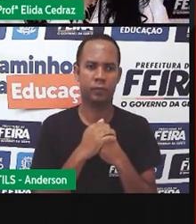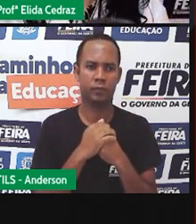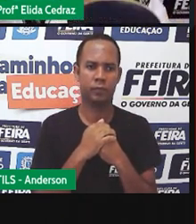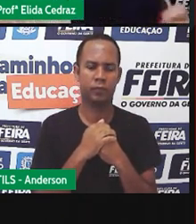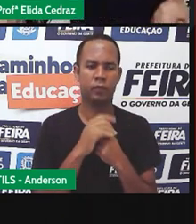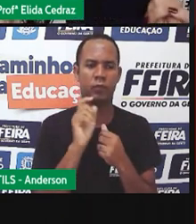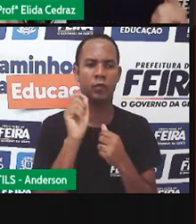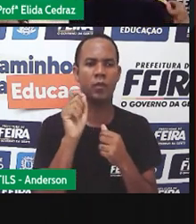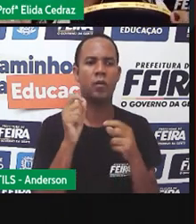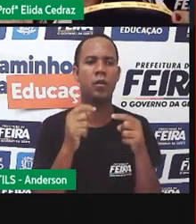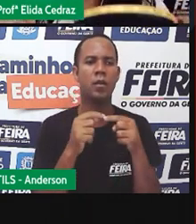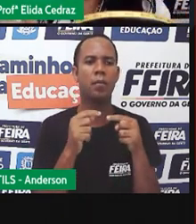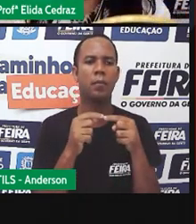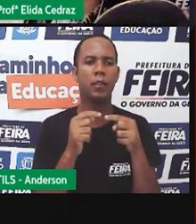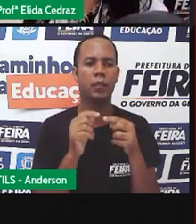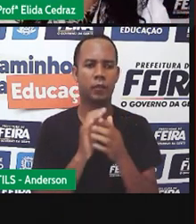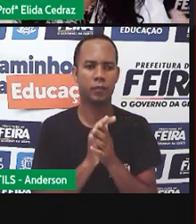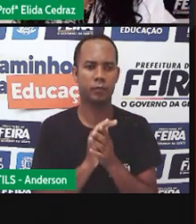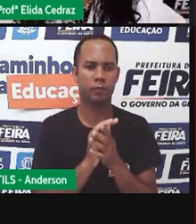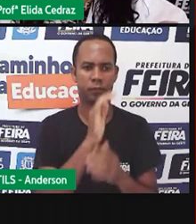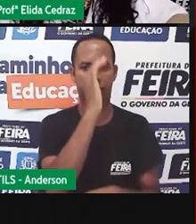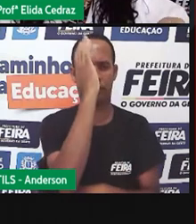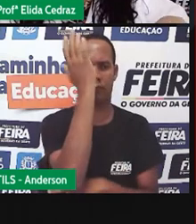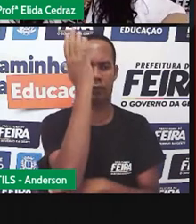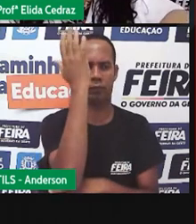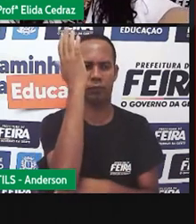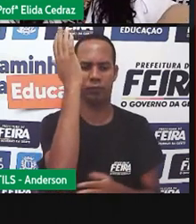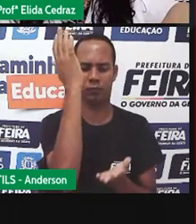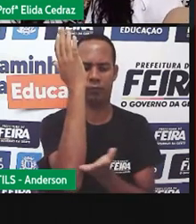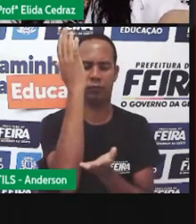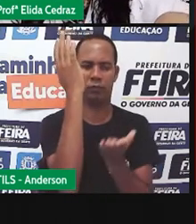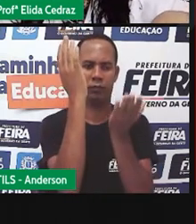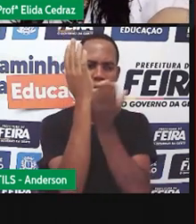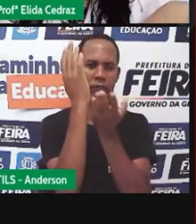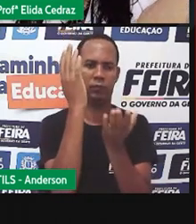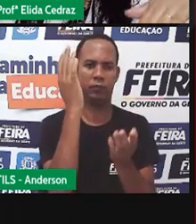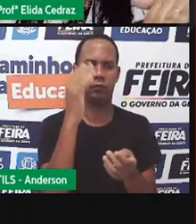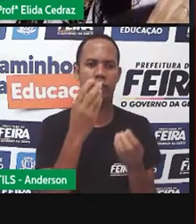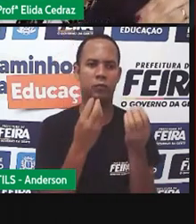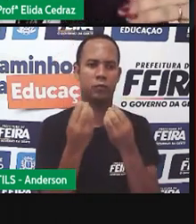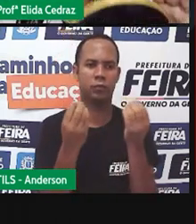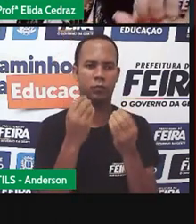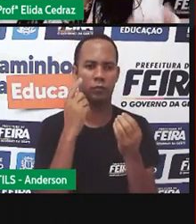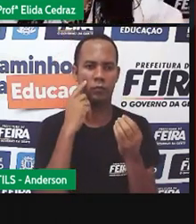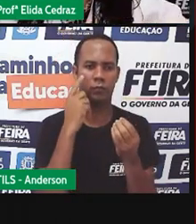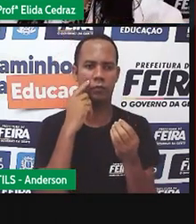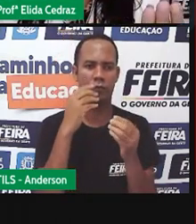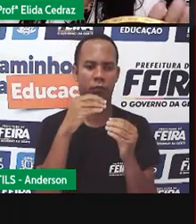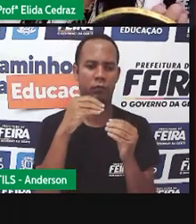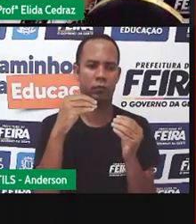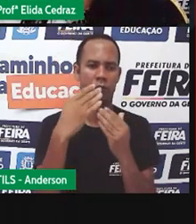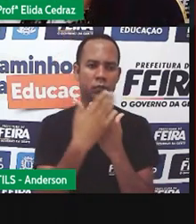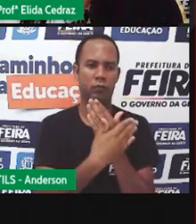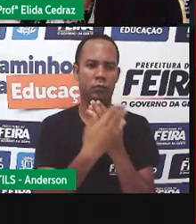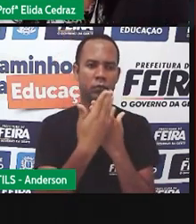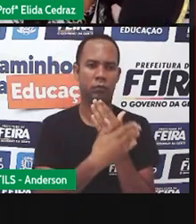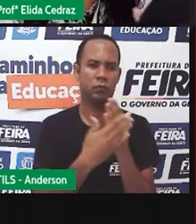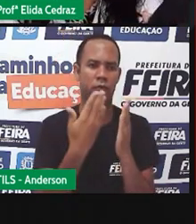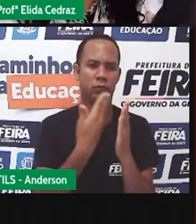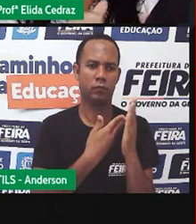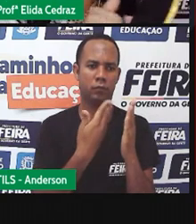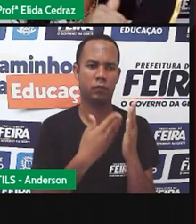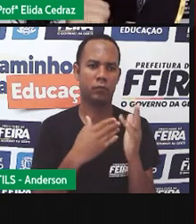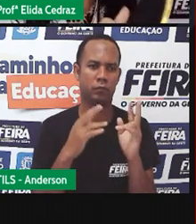A raquete feita de madeira e tem uma parte plástica aqui e uma lixa do outro